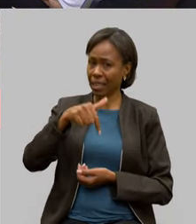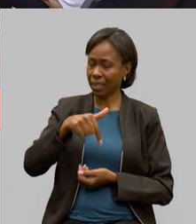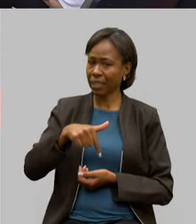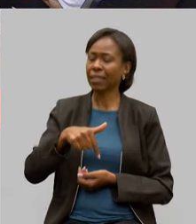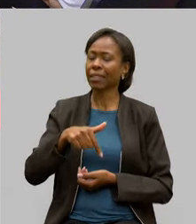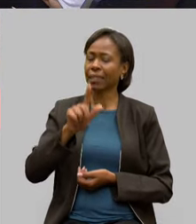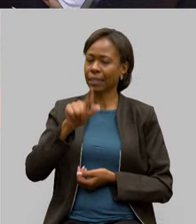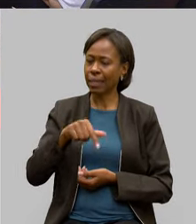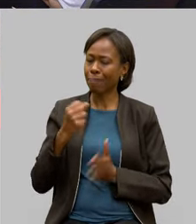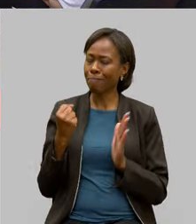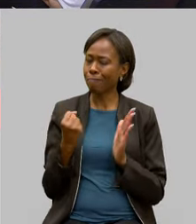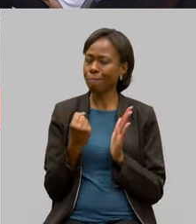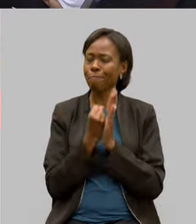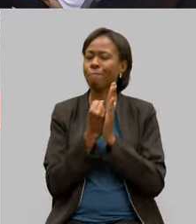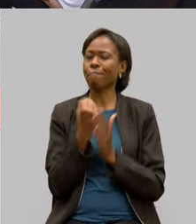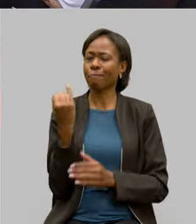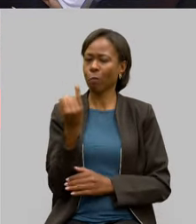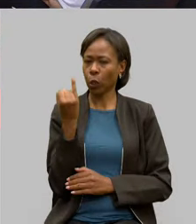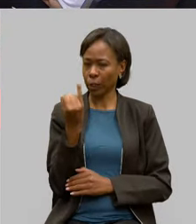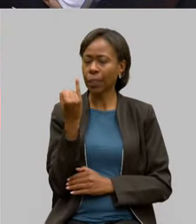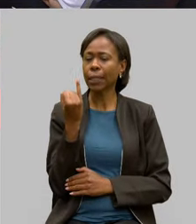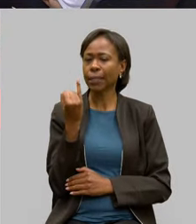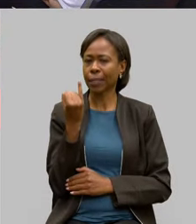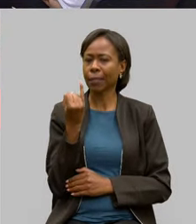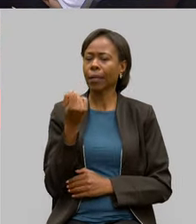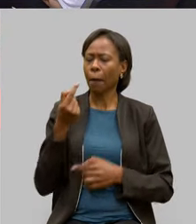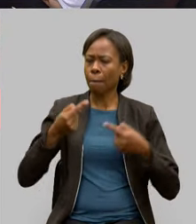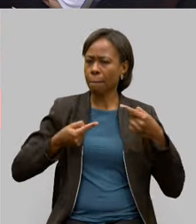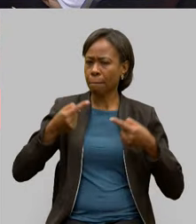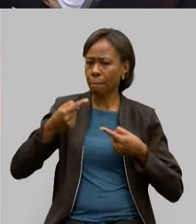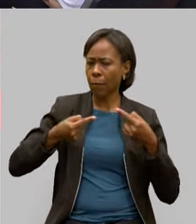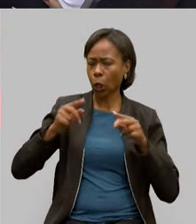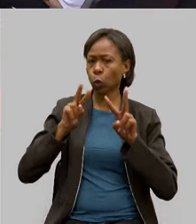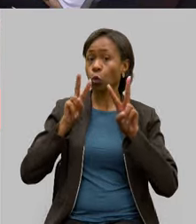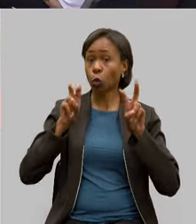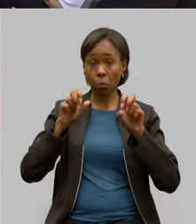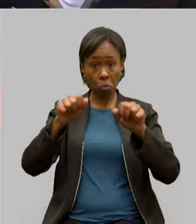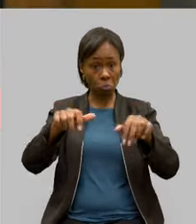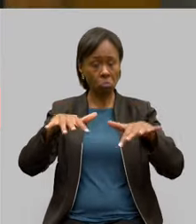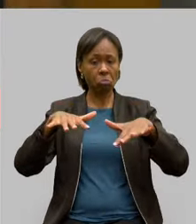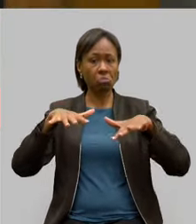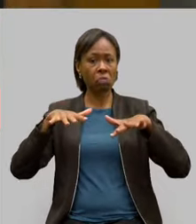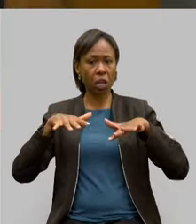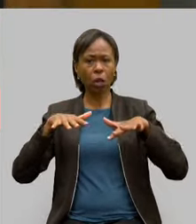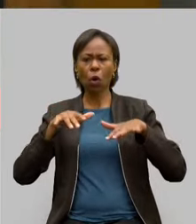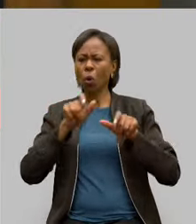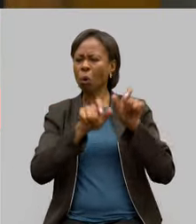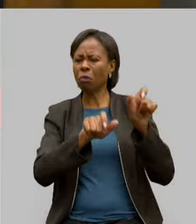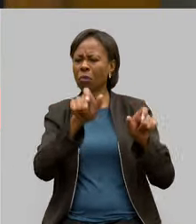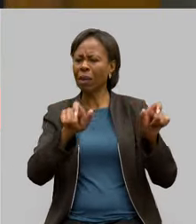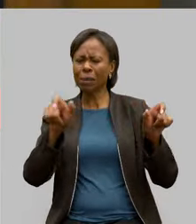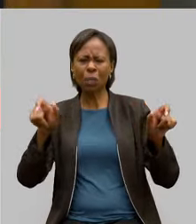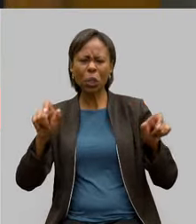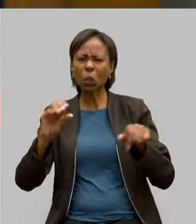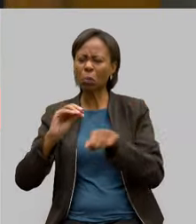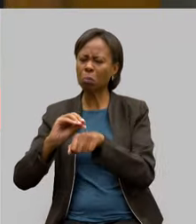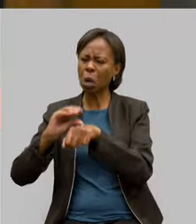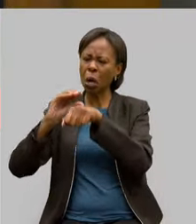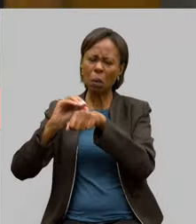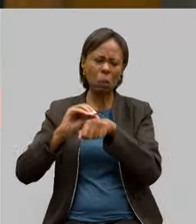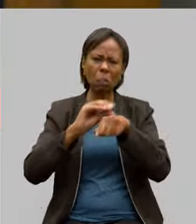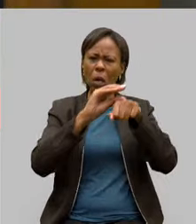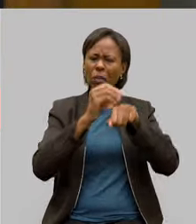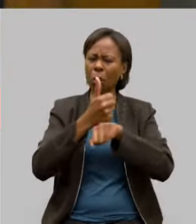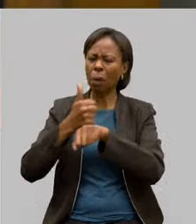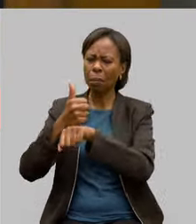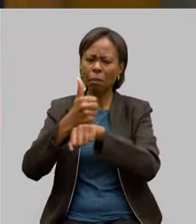águas discutir isso numa Assembleia pública com pessoas de notório saber tanto do campo